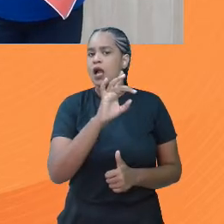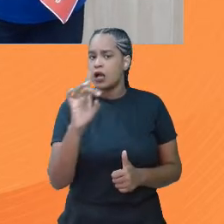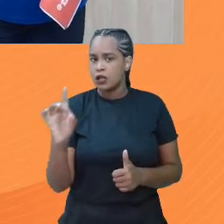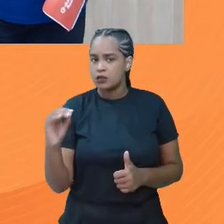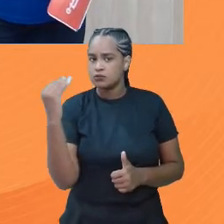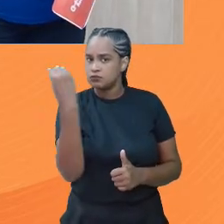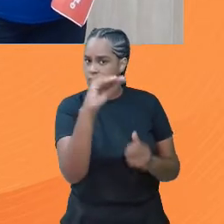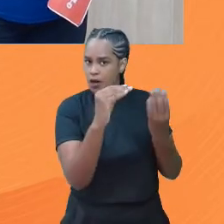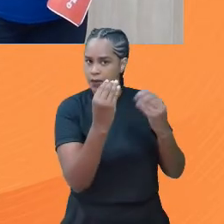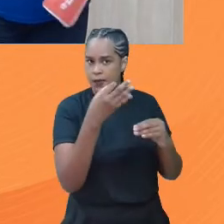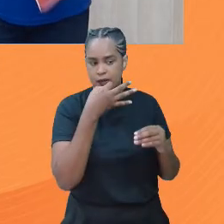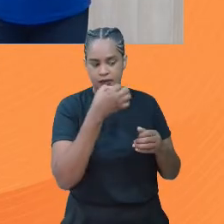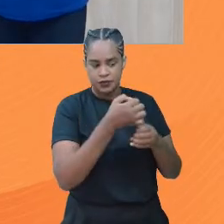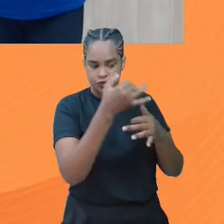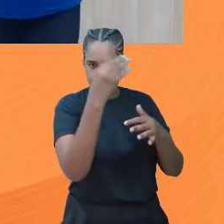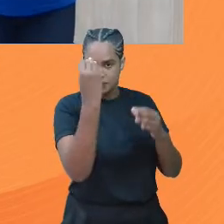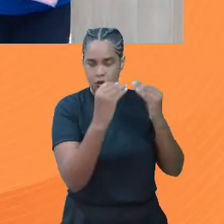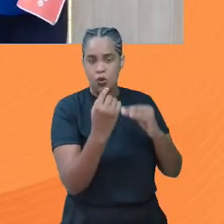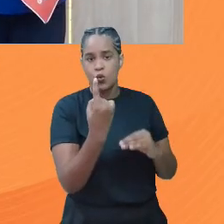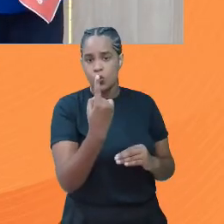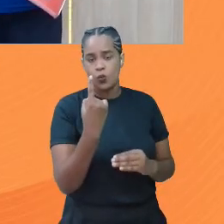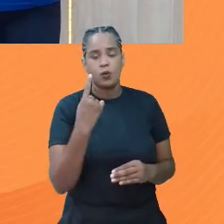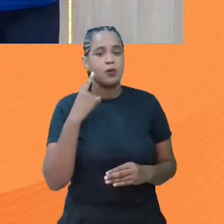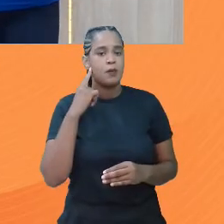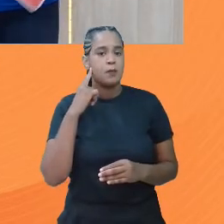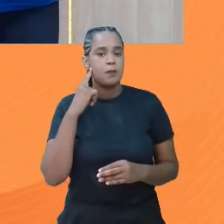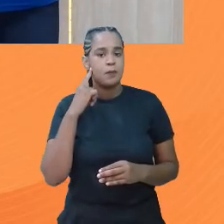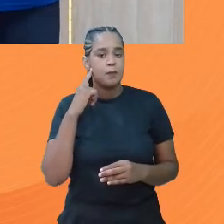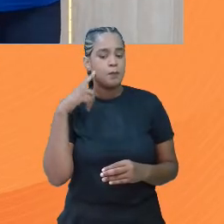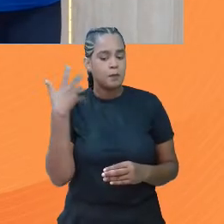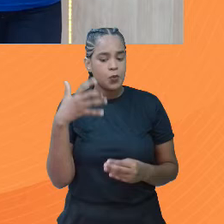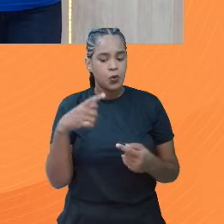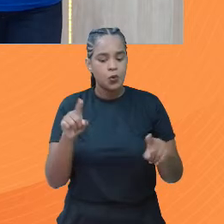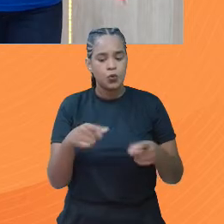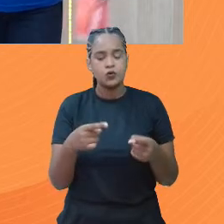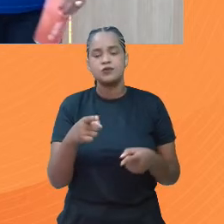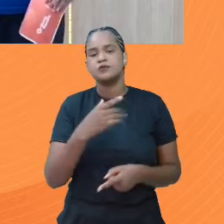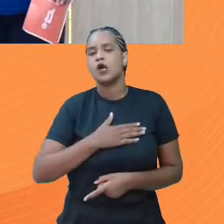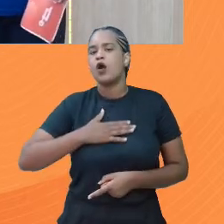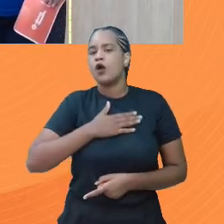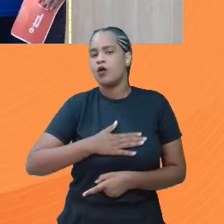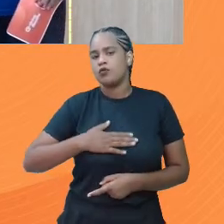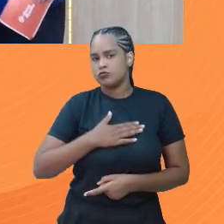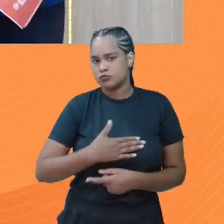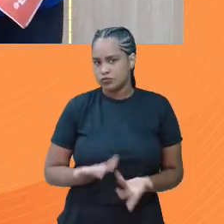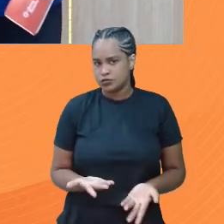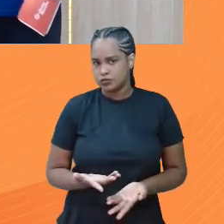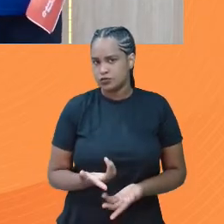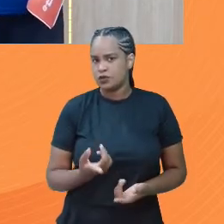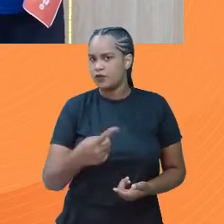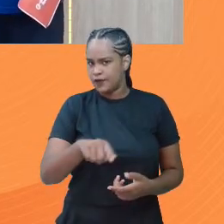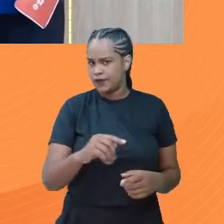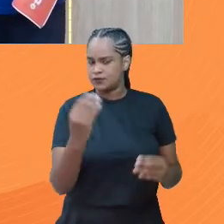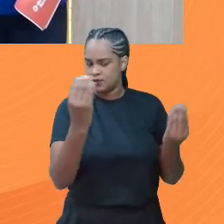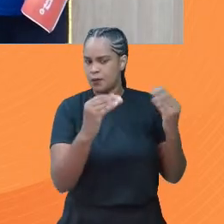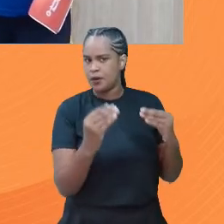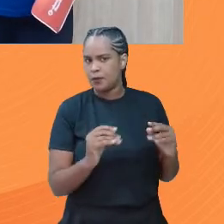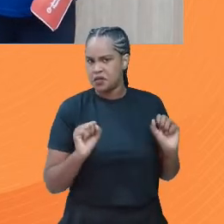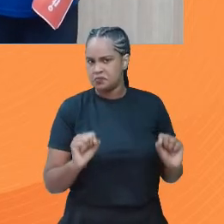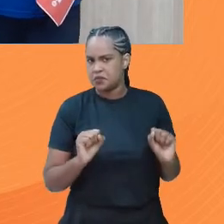colocar aí no chat uma música, né, que para você é agradável. Vamos ver se vocês conseguem